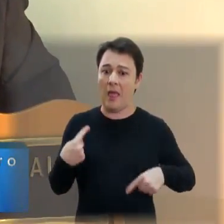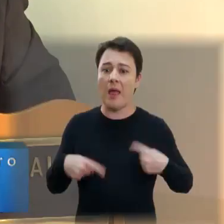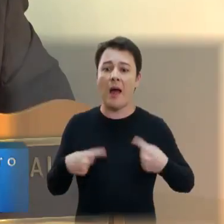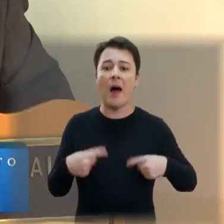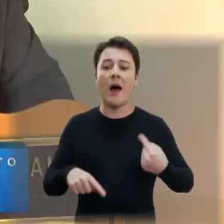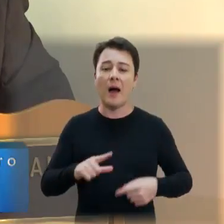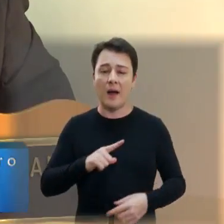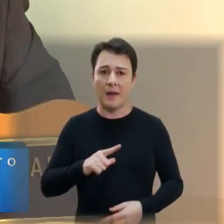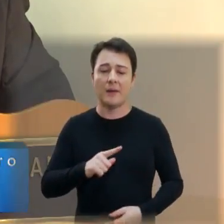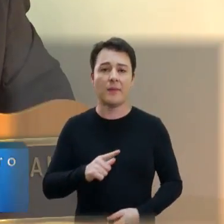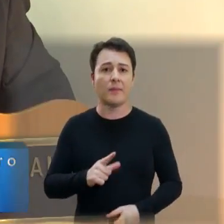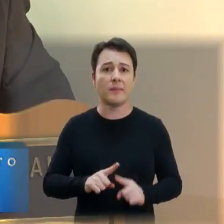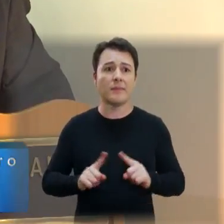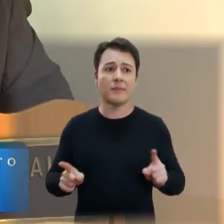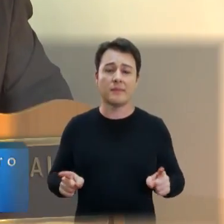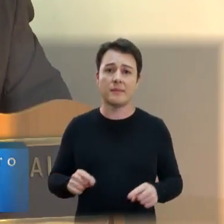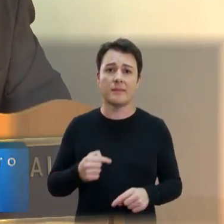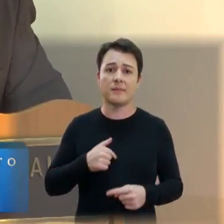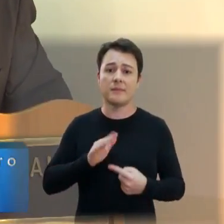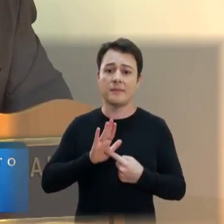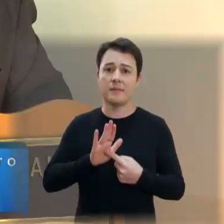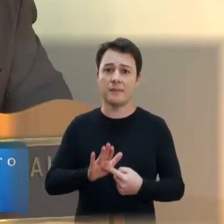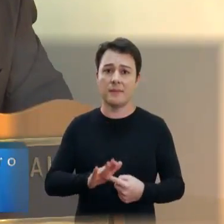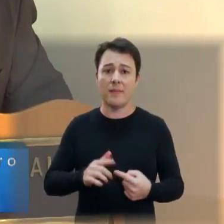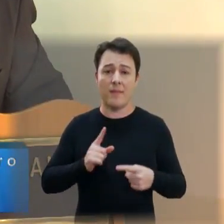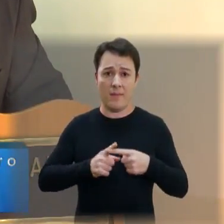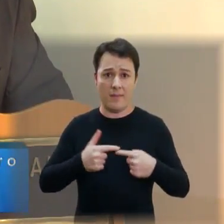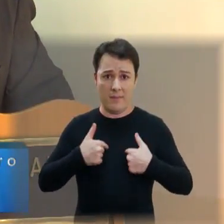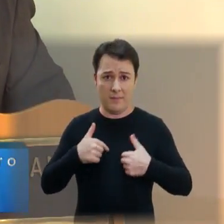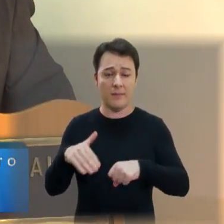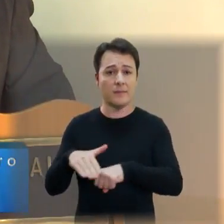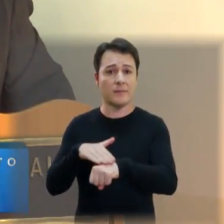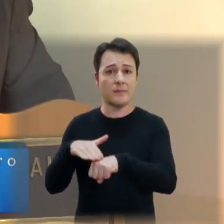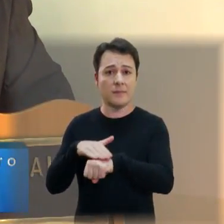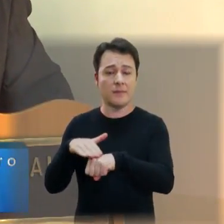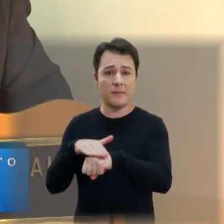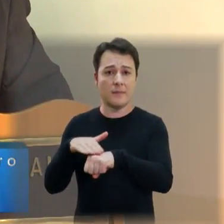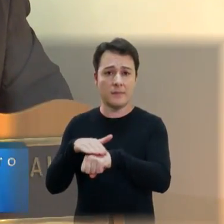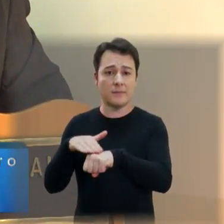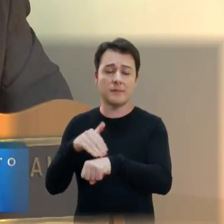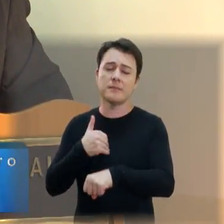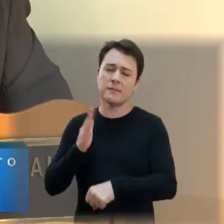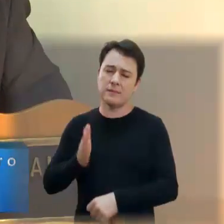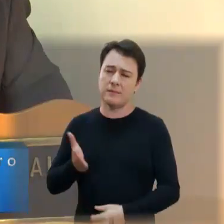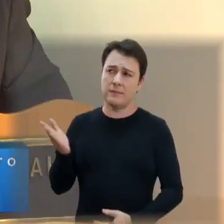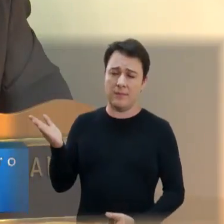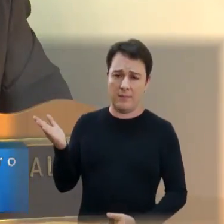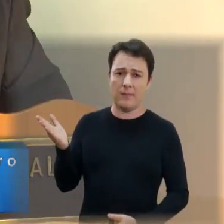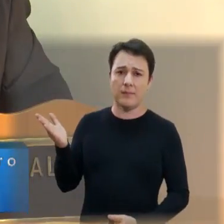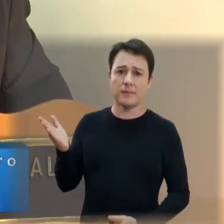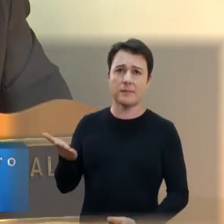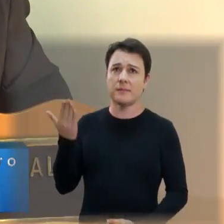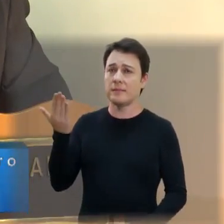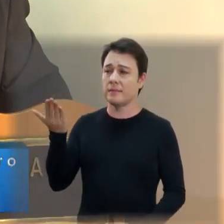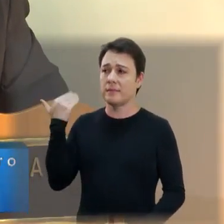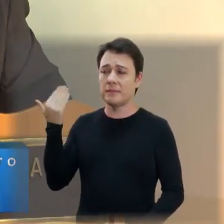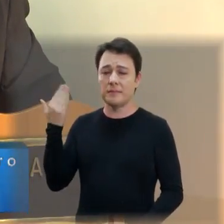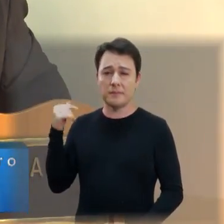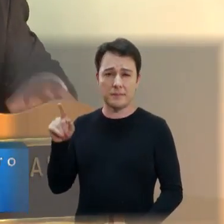Até ressaltando, né, que, na minha conversa que eu tive... no momento